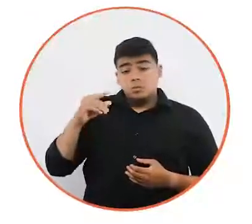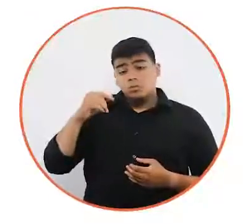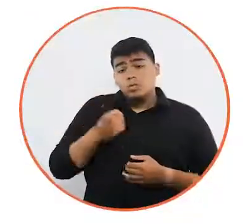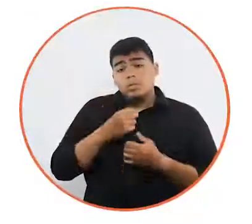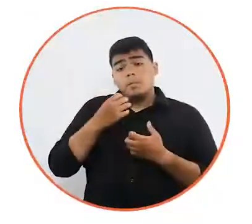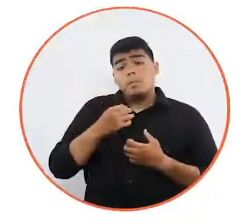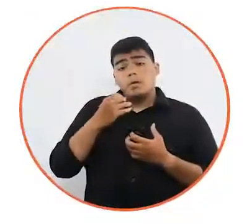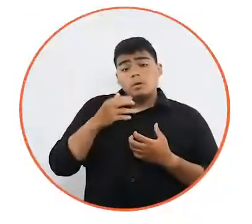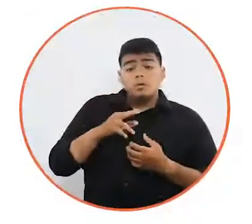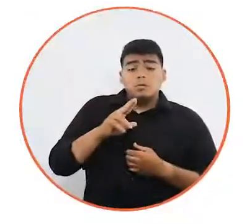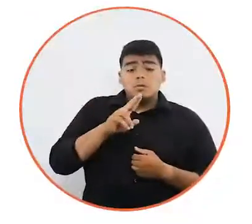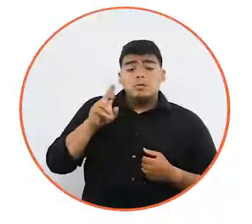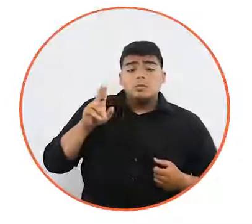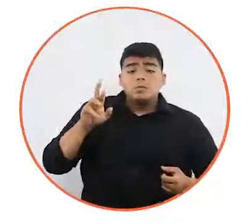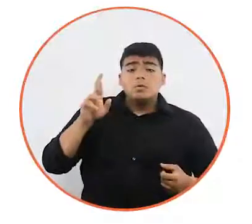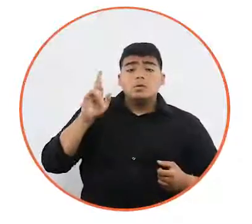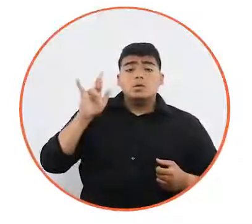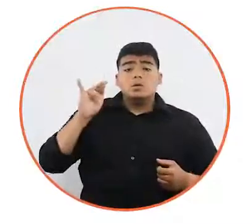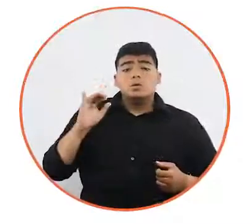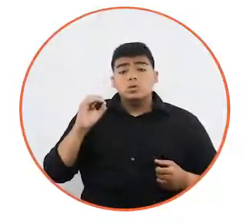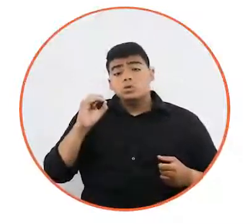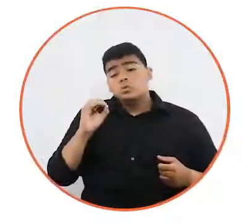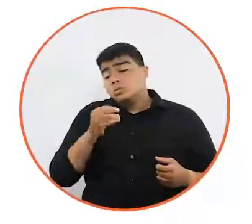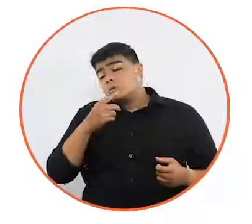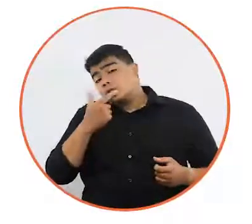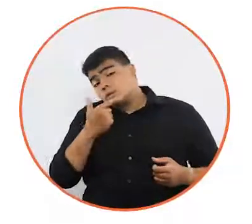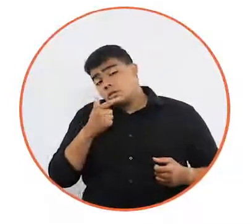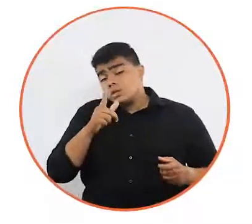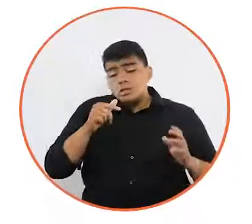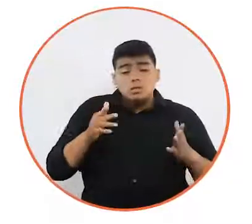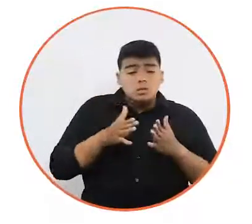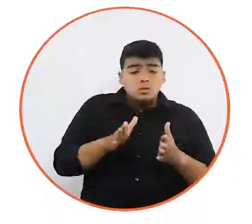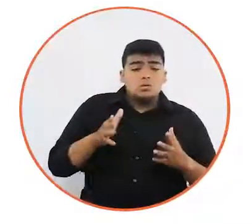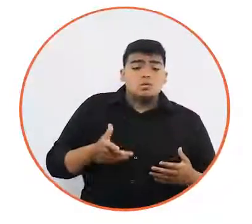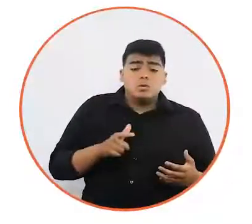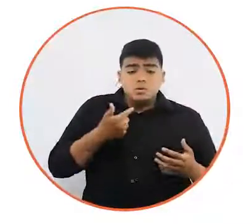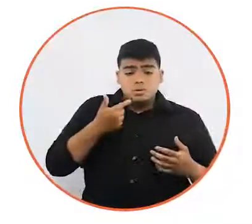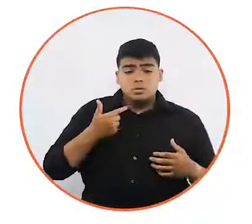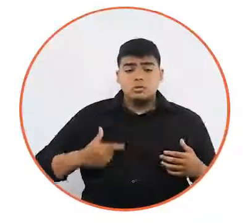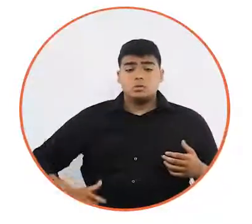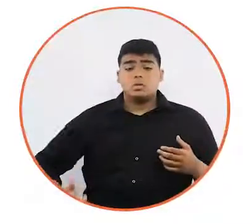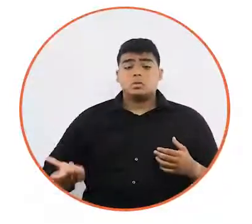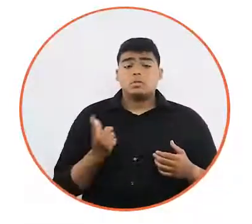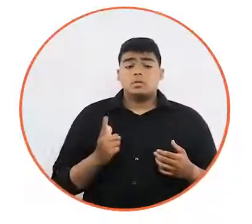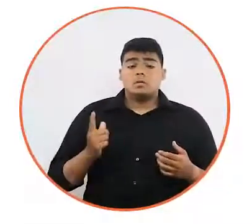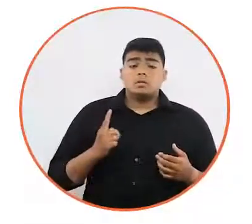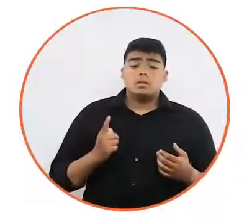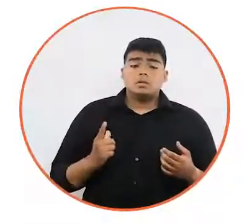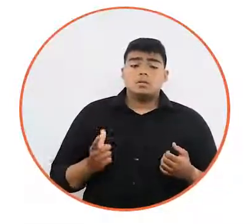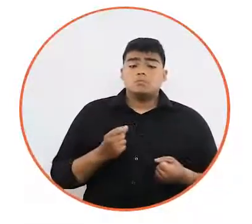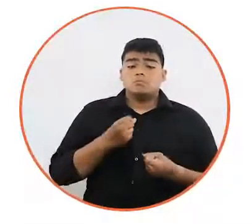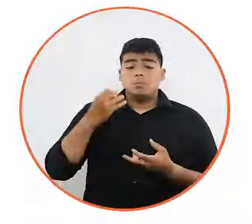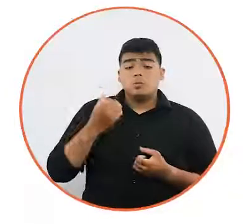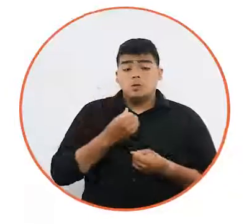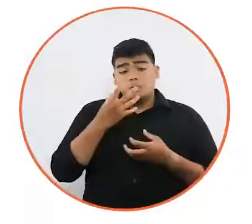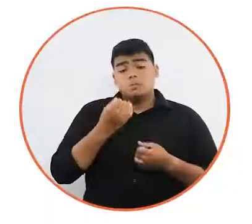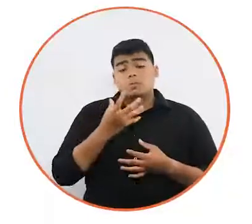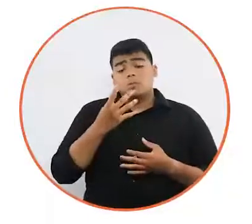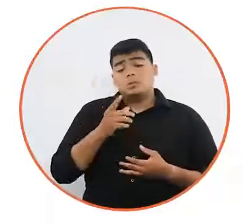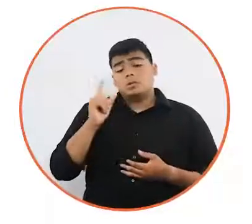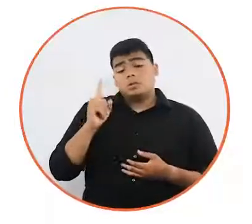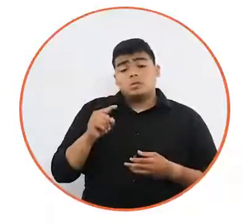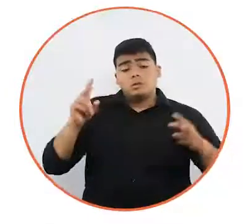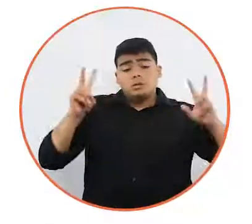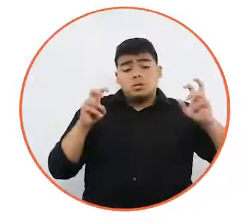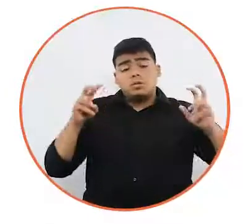Um poema chamado Rio, o Rir. Vejam bem, você tem aí um poema, né, que